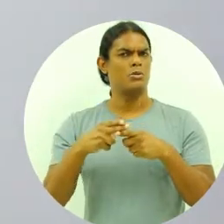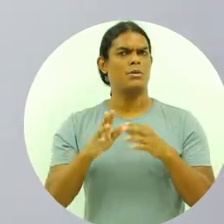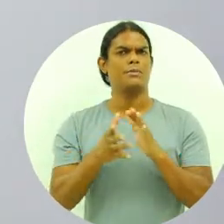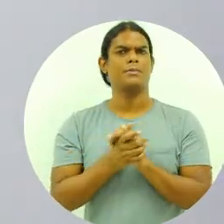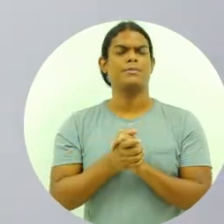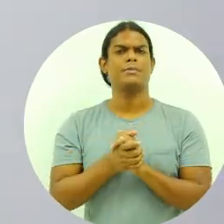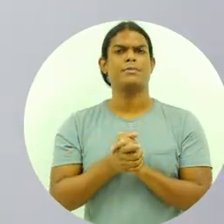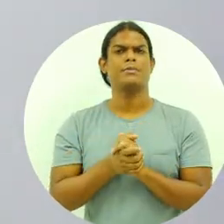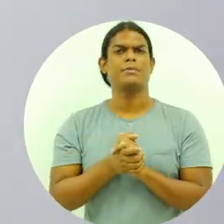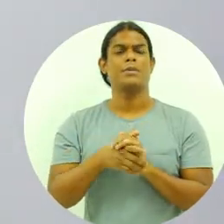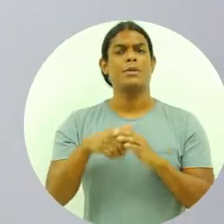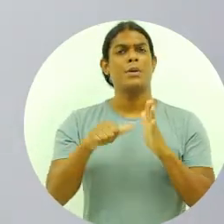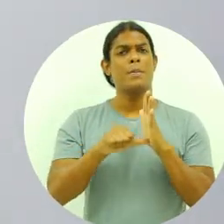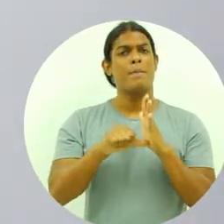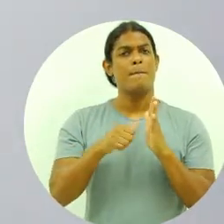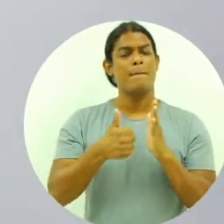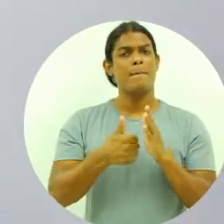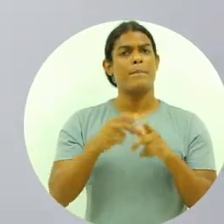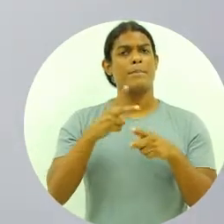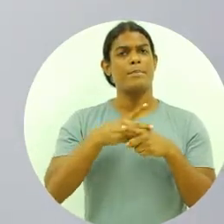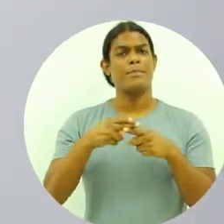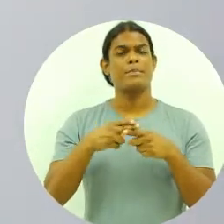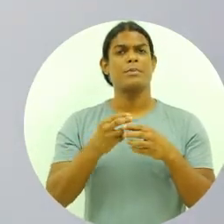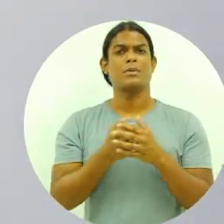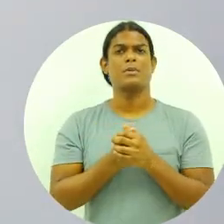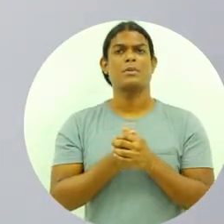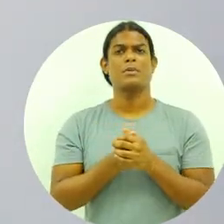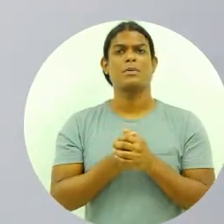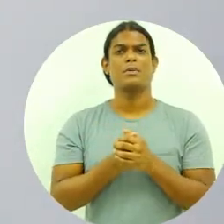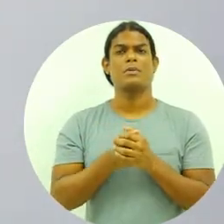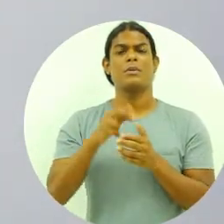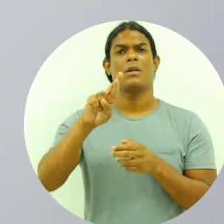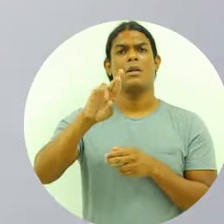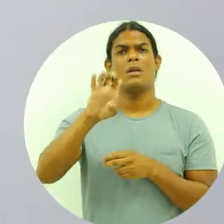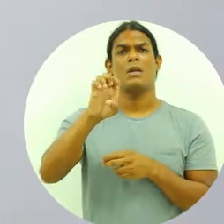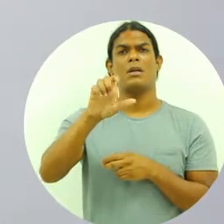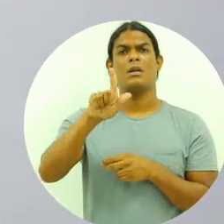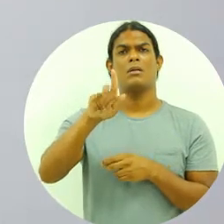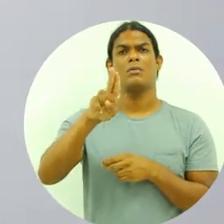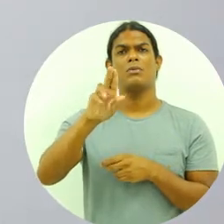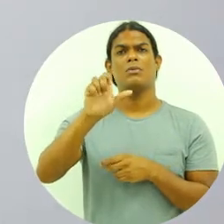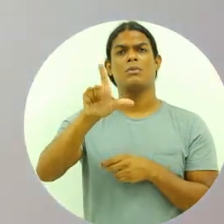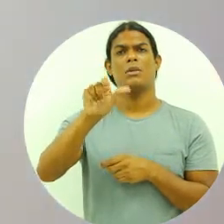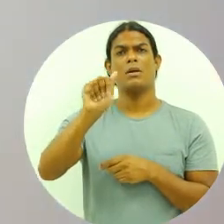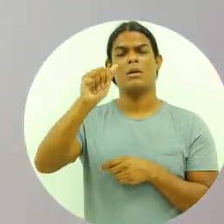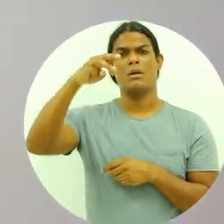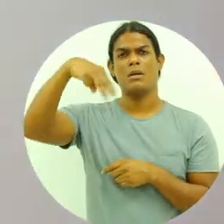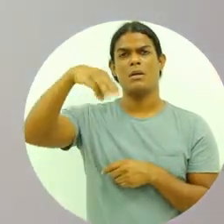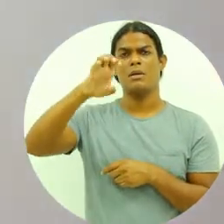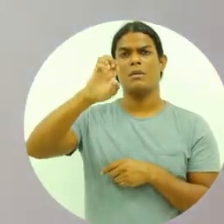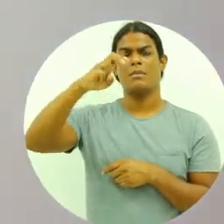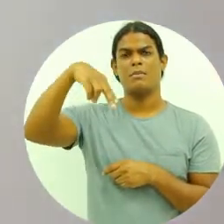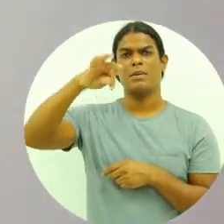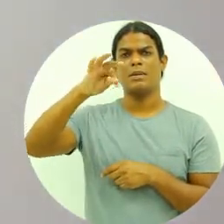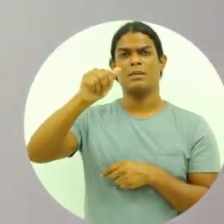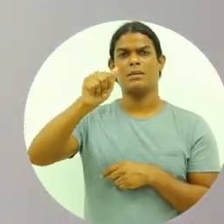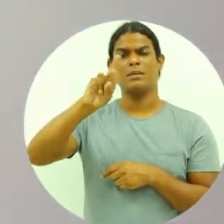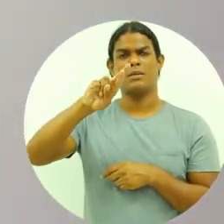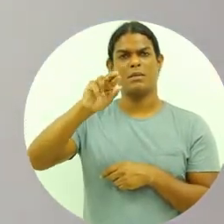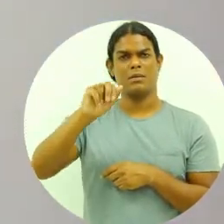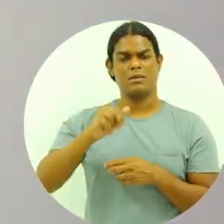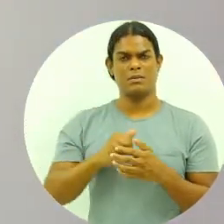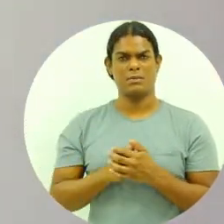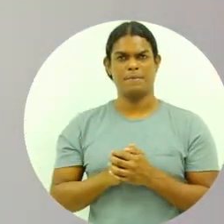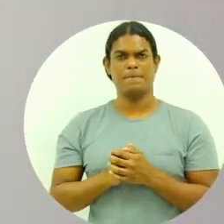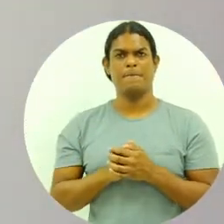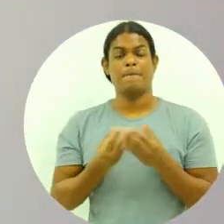pública? Na verdade, o primeiro poder concedido à administração pública é o poder regulamentar. O poder regulamentar é o